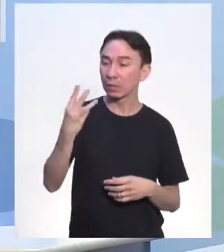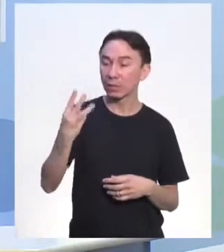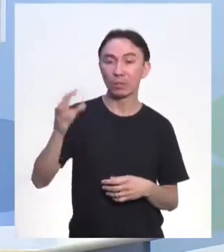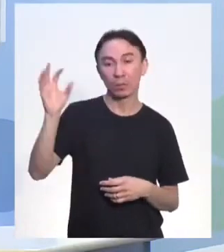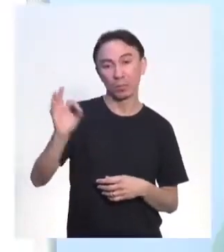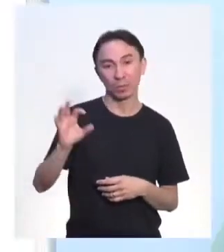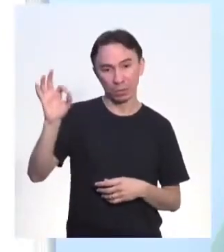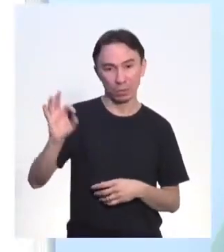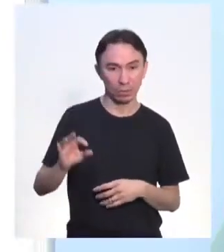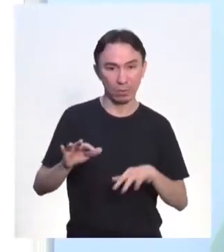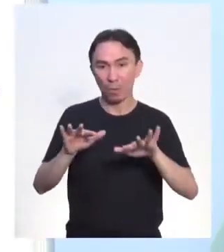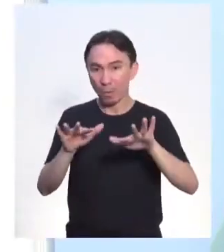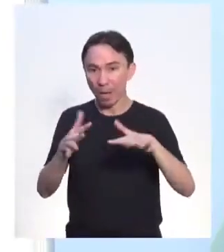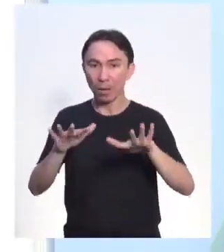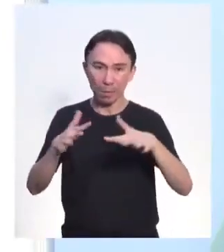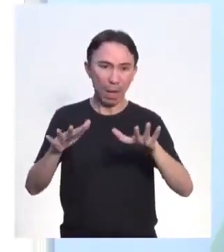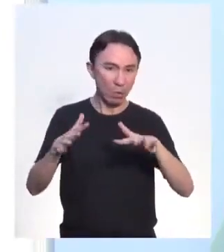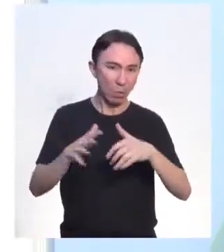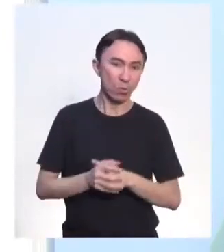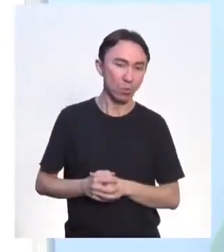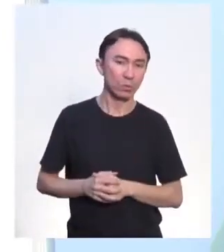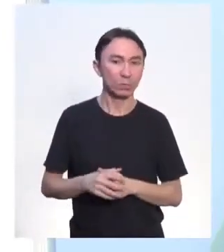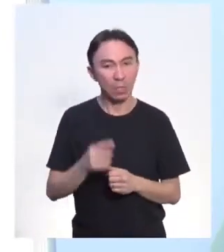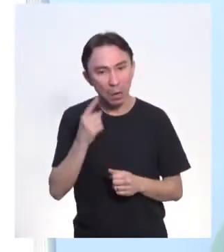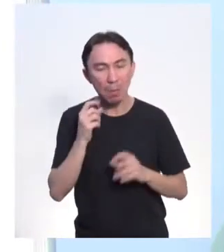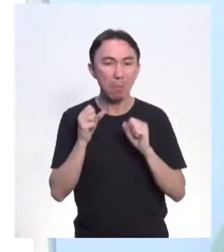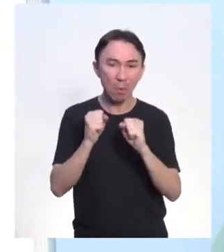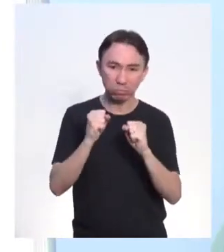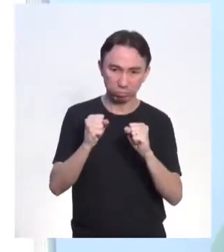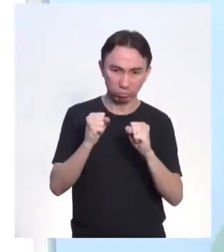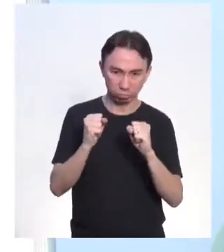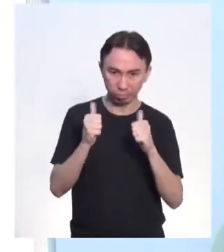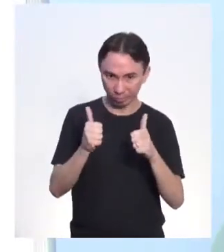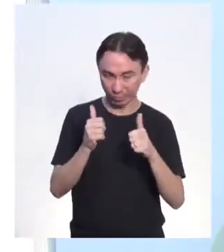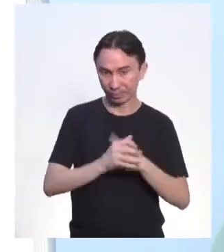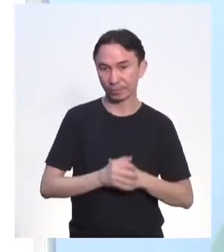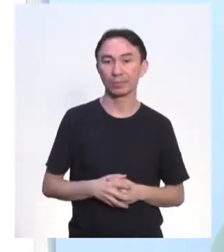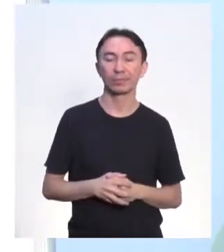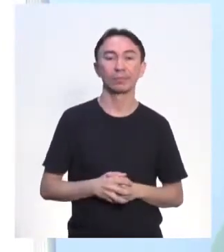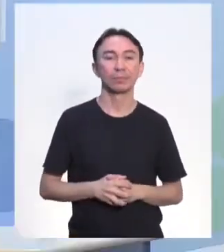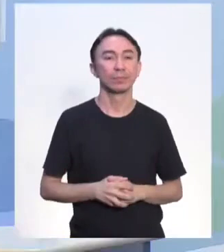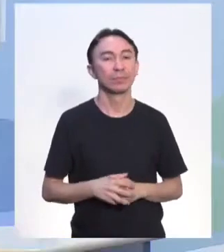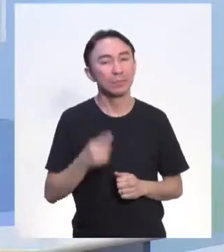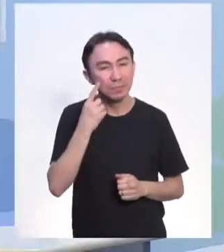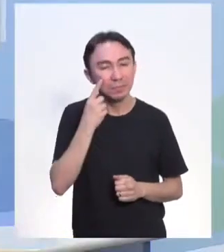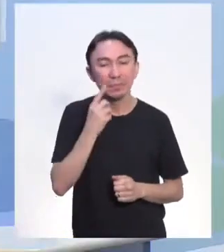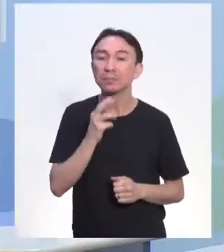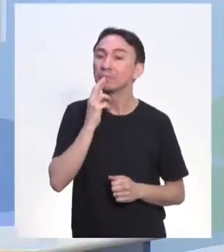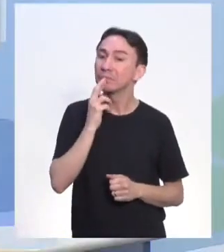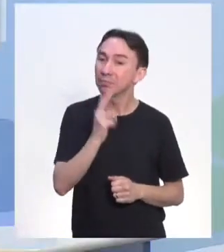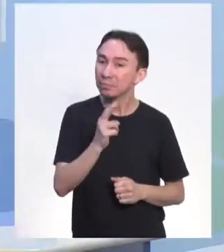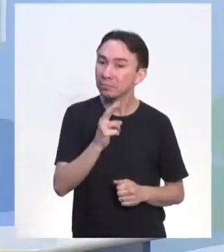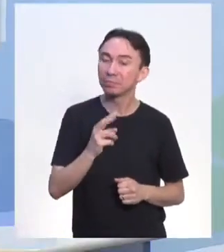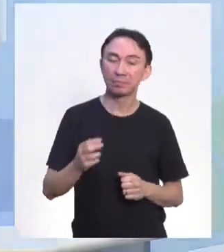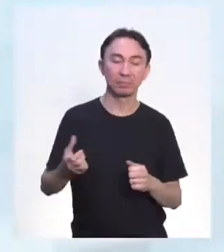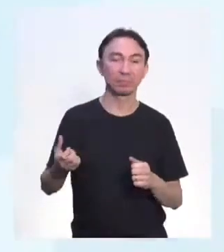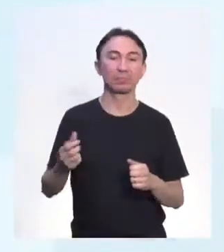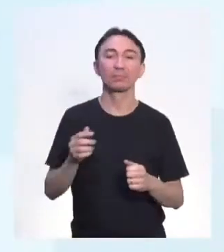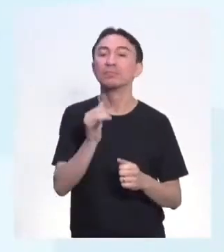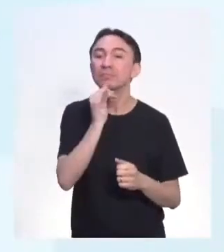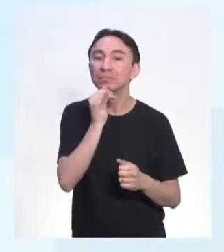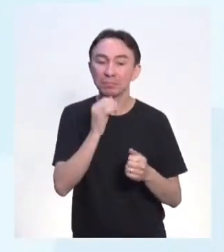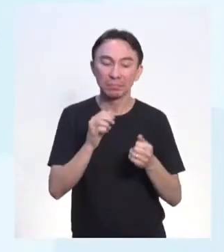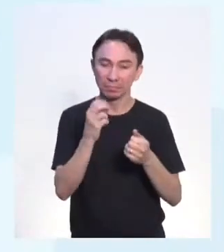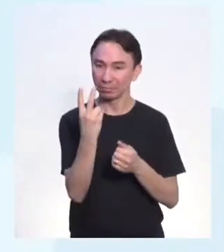33,33%. Pode pôr uma casa só, duas, mas eu normalmente coloco duas. Sim? Por favor, coloca a resolução do exemplo 2 na tela para eles,